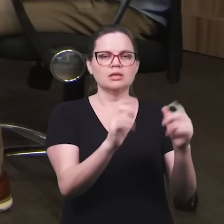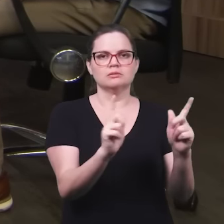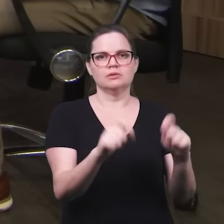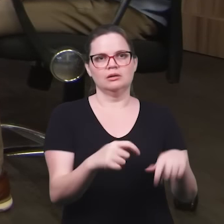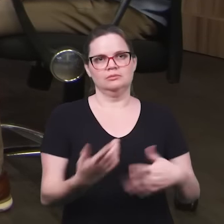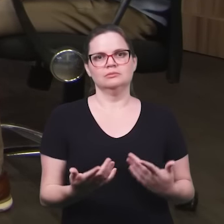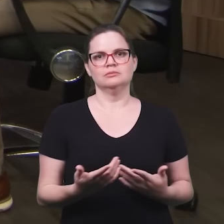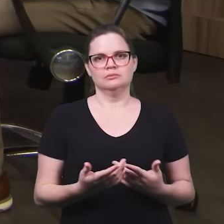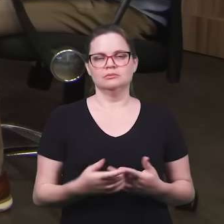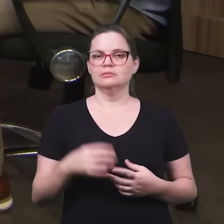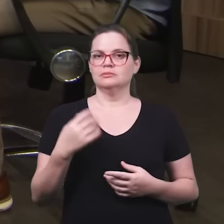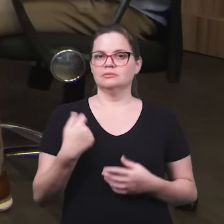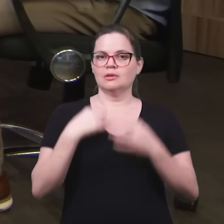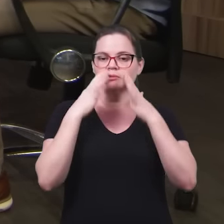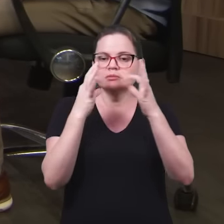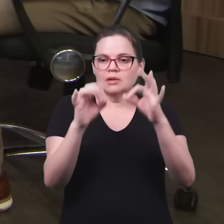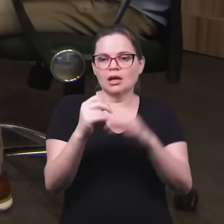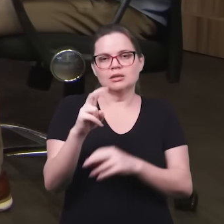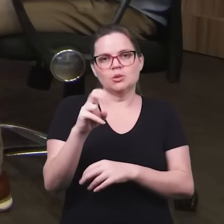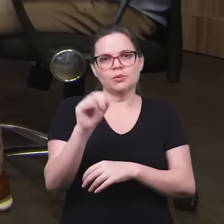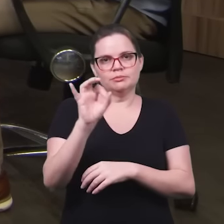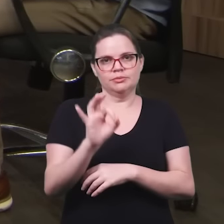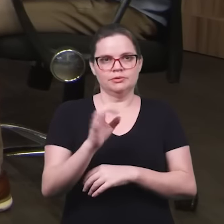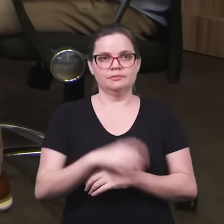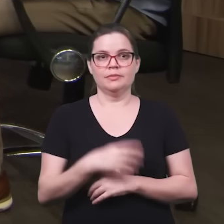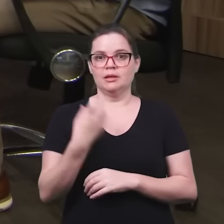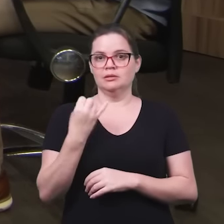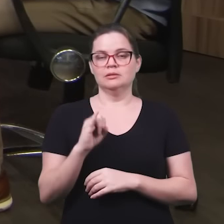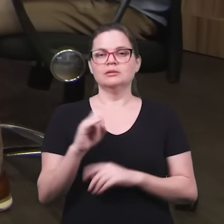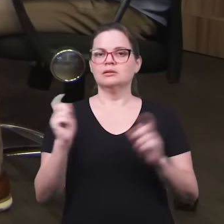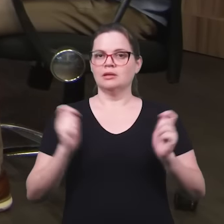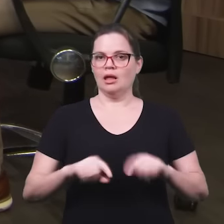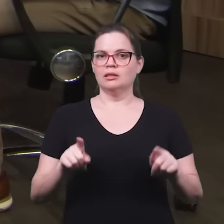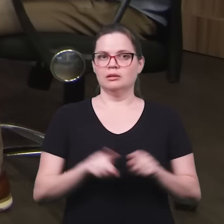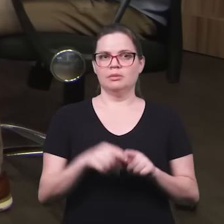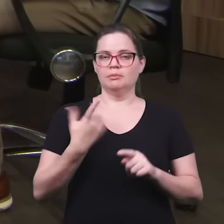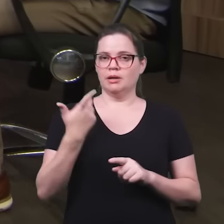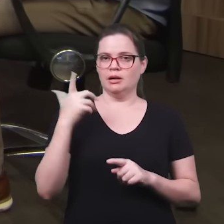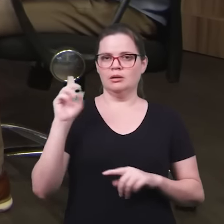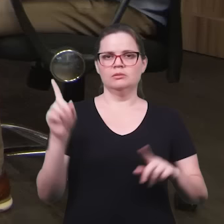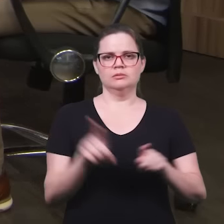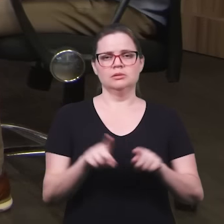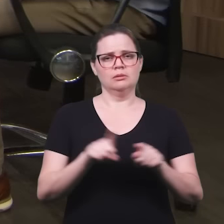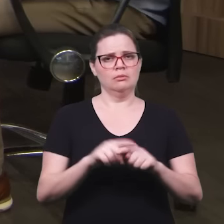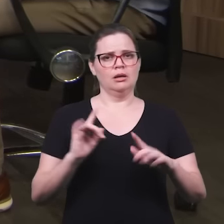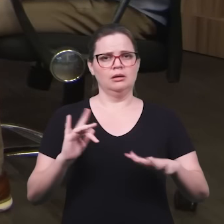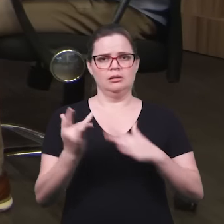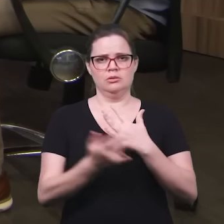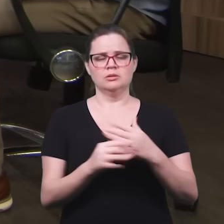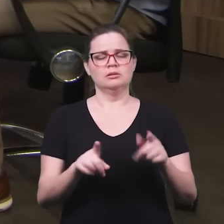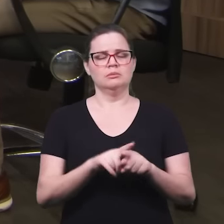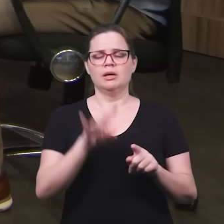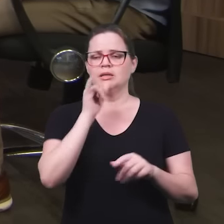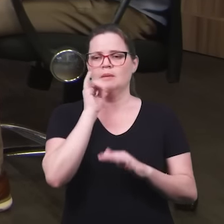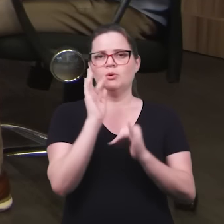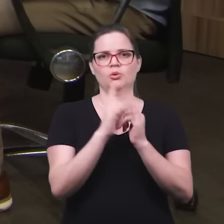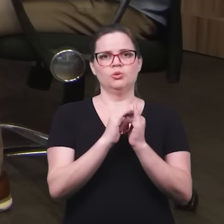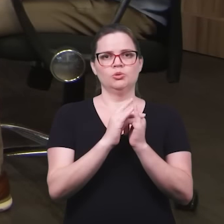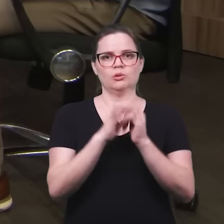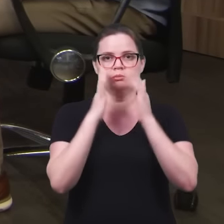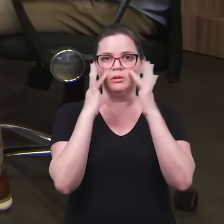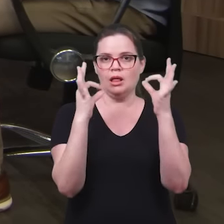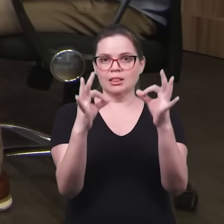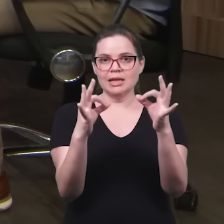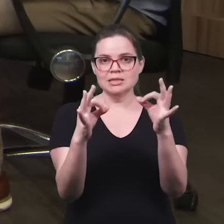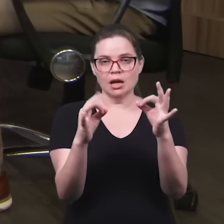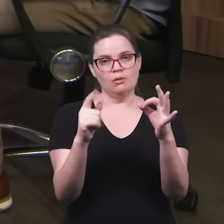seu vídeo. Então a sua retenção é de 50%. Isso inclusive vale para outras redes sociais. No YouTube, essa métrica de